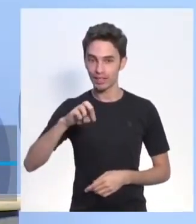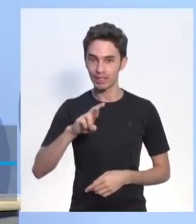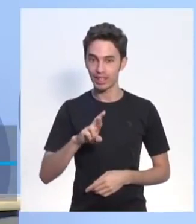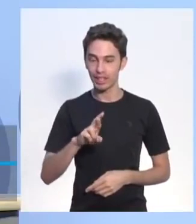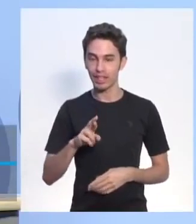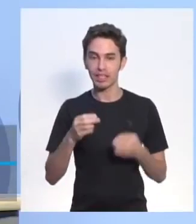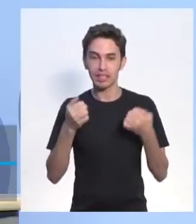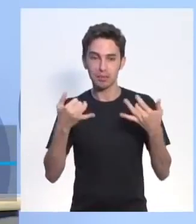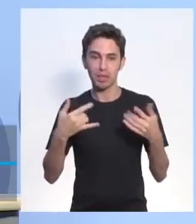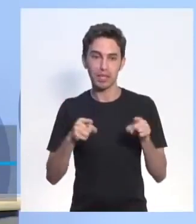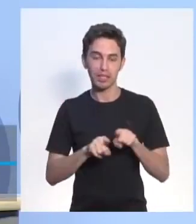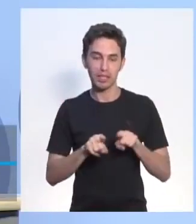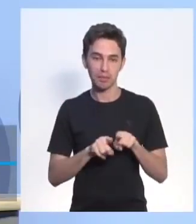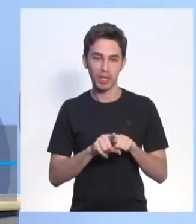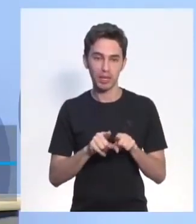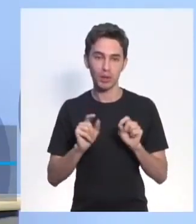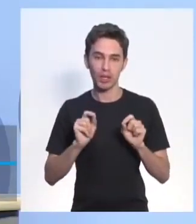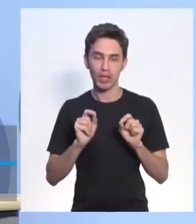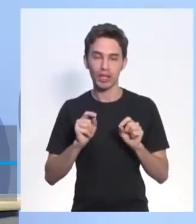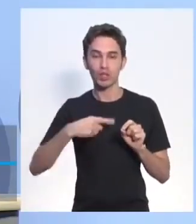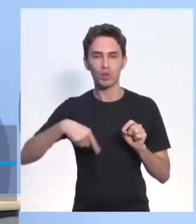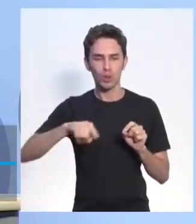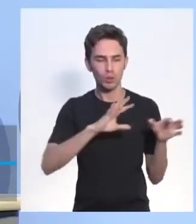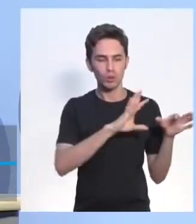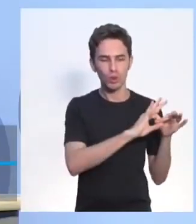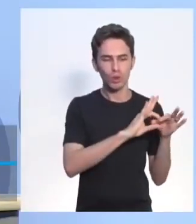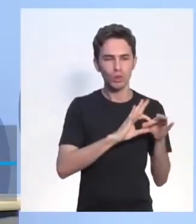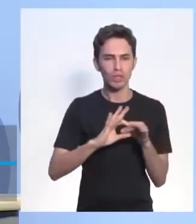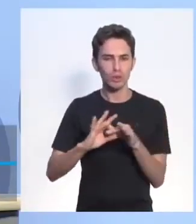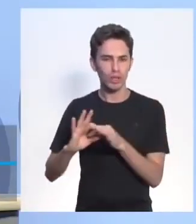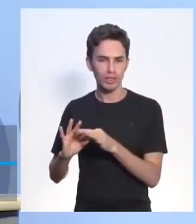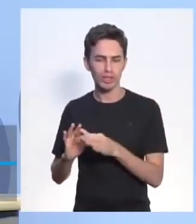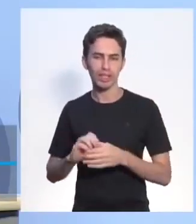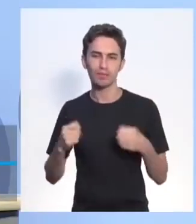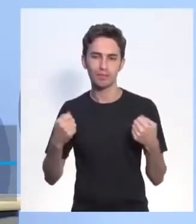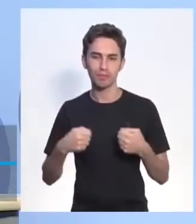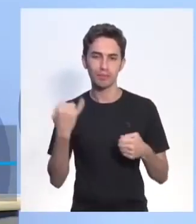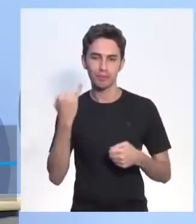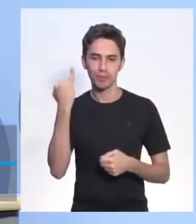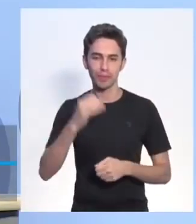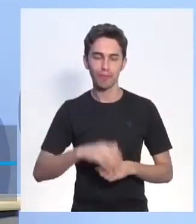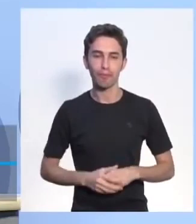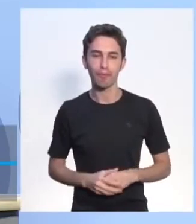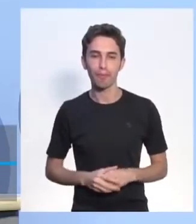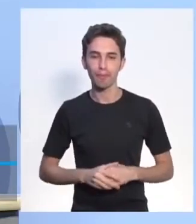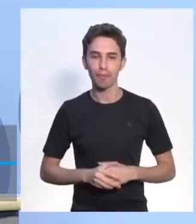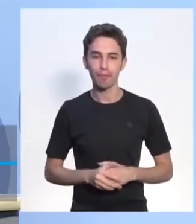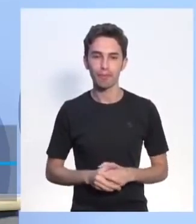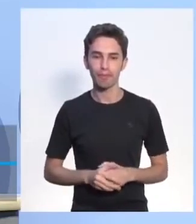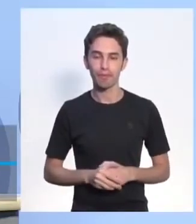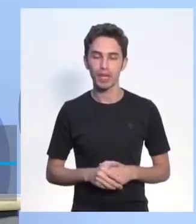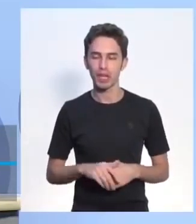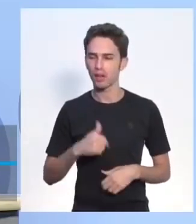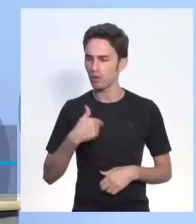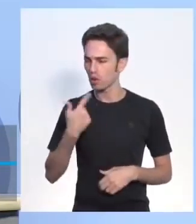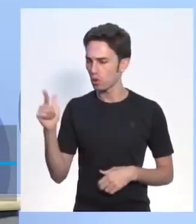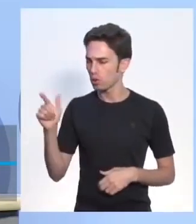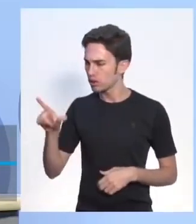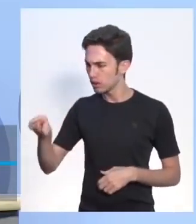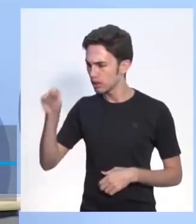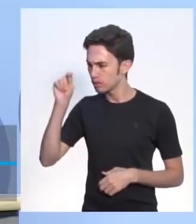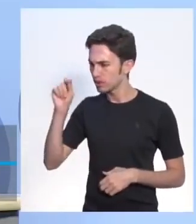coloca aqui para nós estarmos contextualizando. Vamos pegar aqui uma resposta aqui